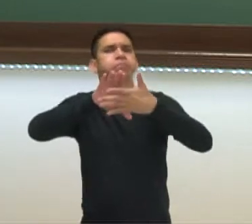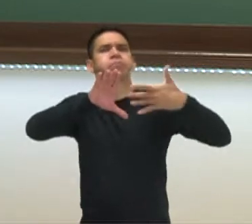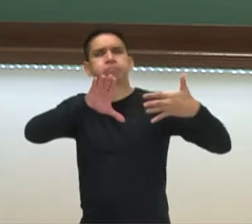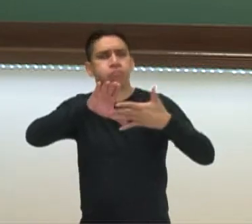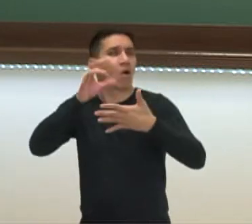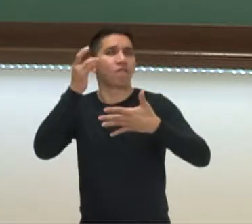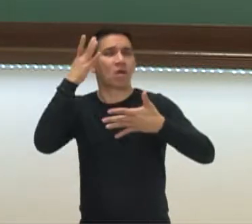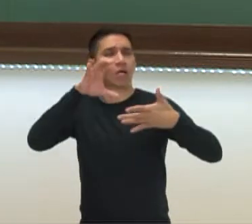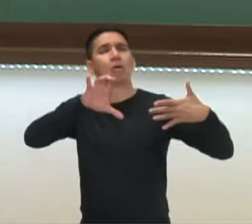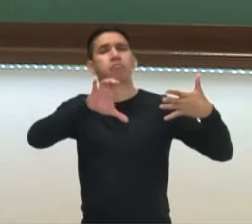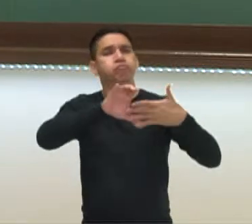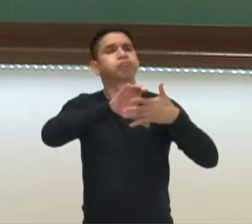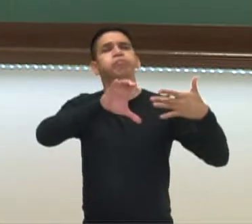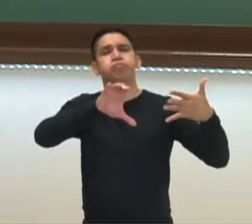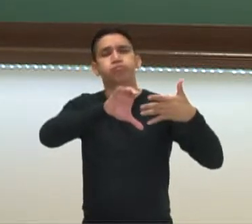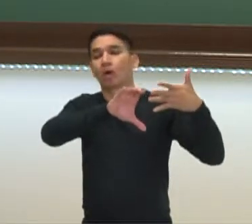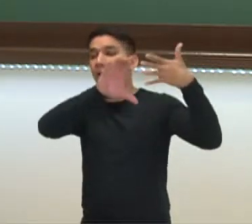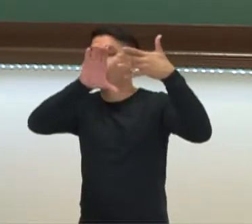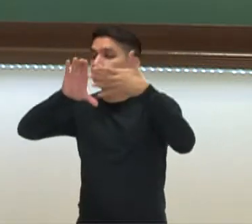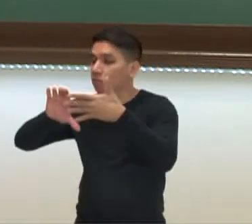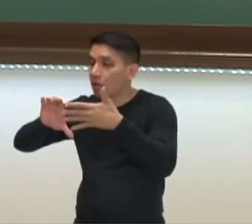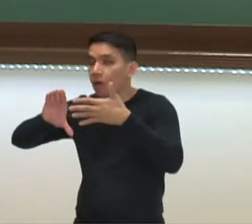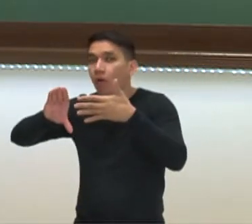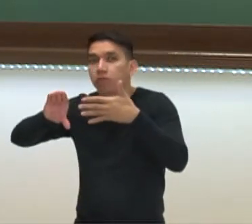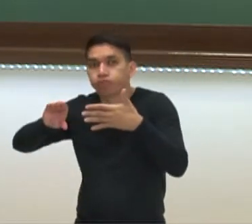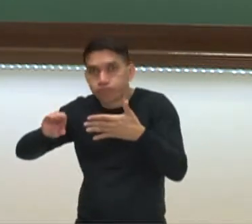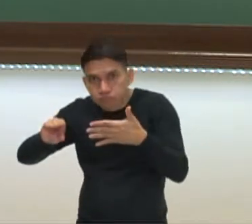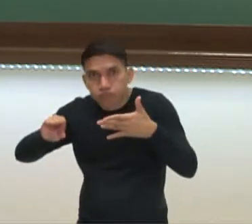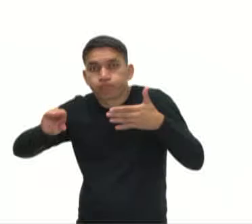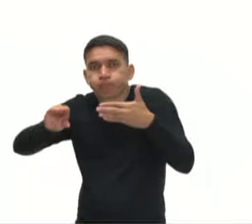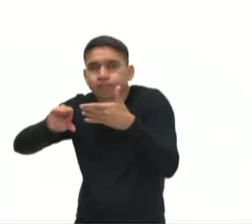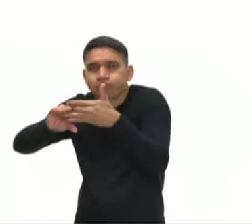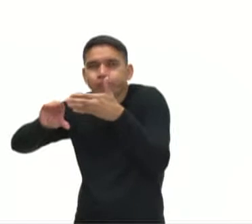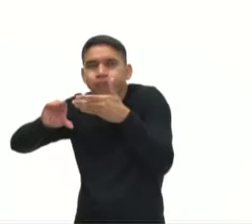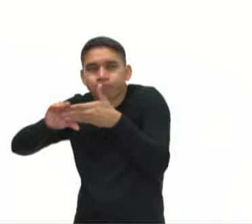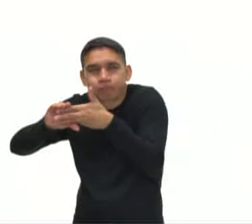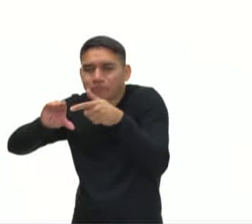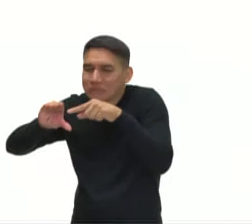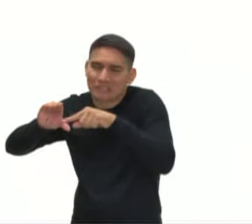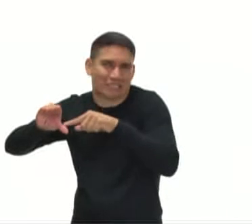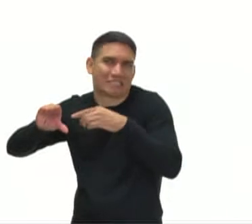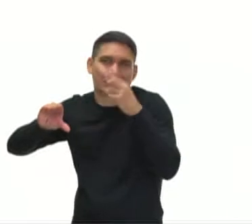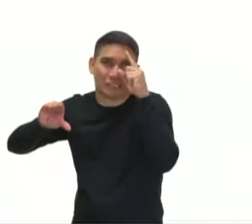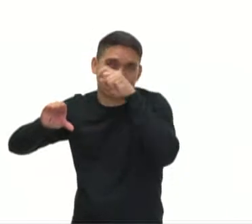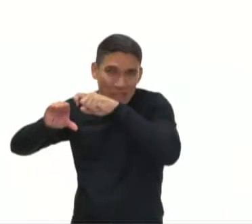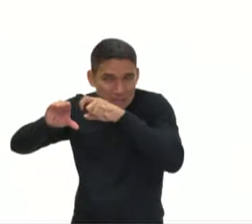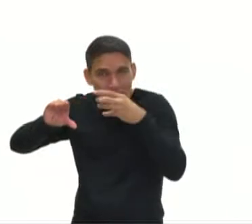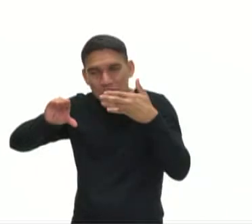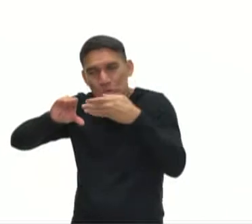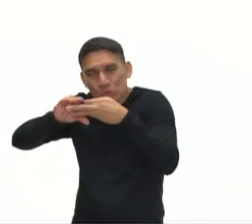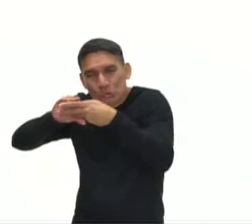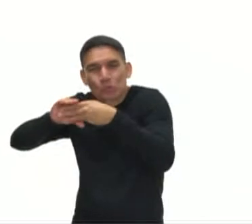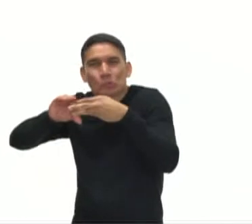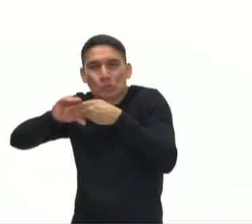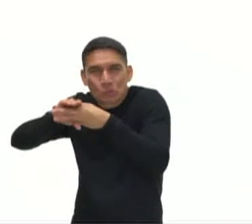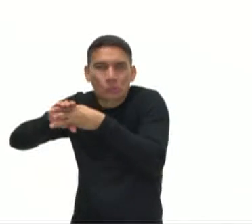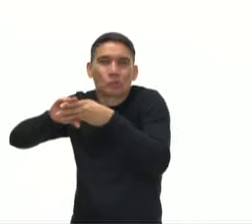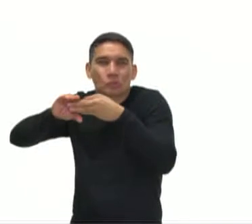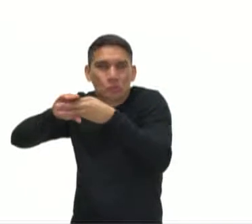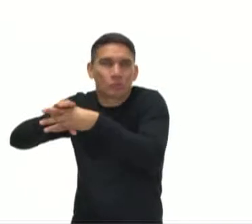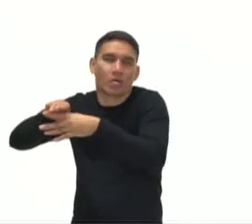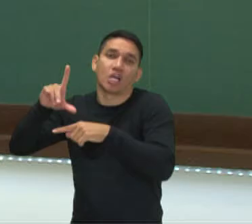passe facilmente. Já o segundo cano aqui tem um estreitamento, um gargalo, e a água já tem dificuldade para